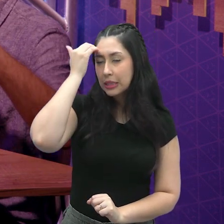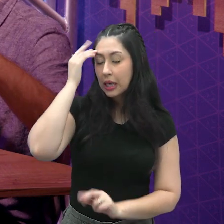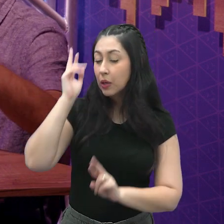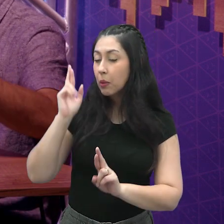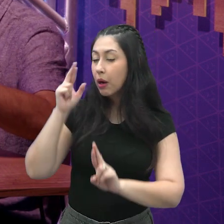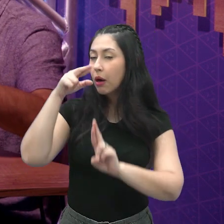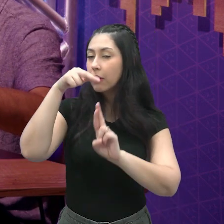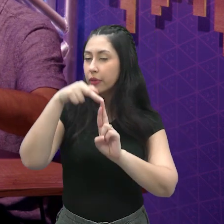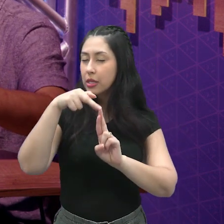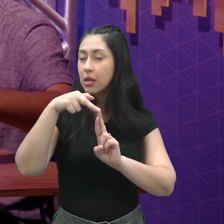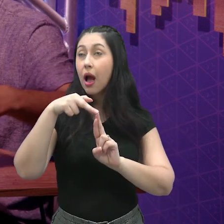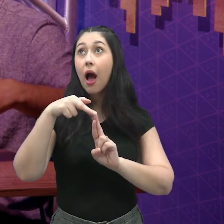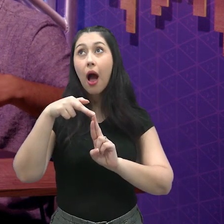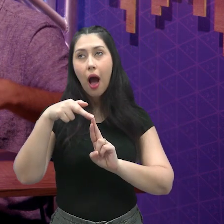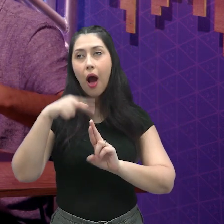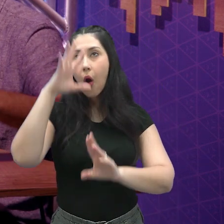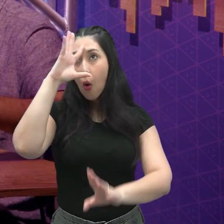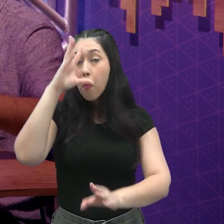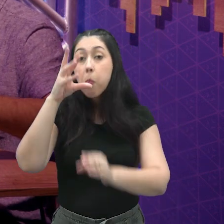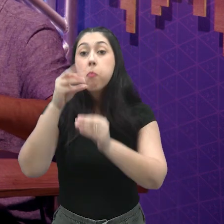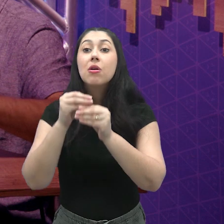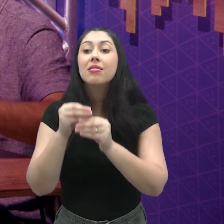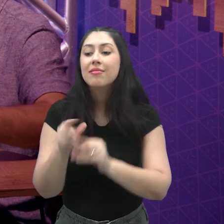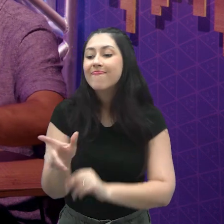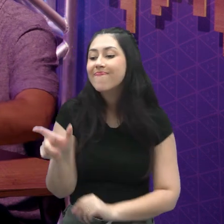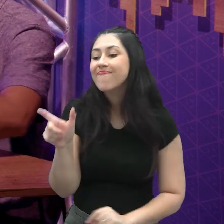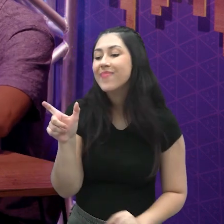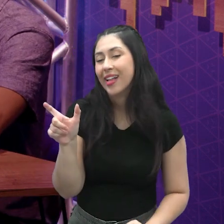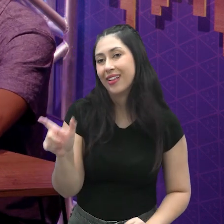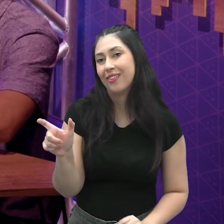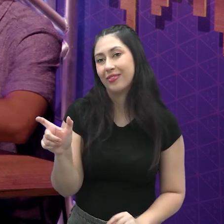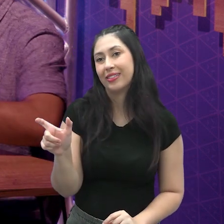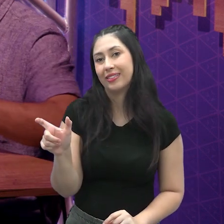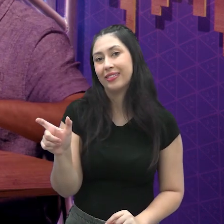cabeça e conseguir compreender um pouco melhor de como essa palavra